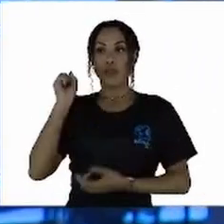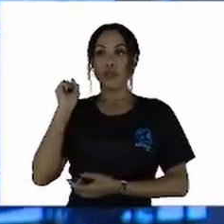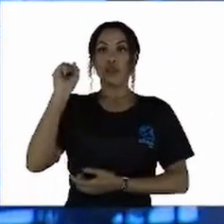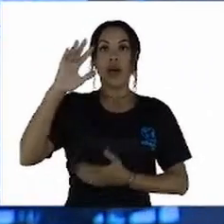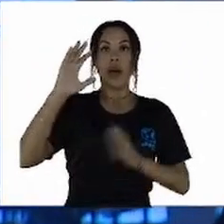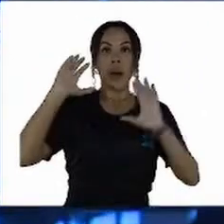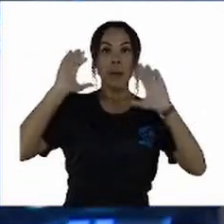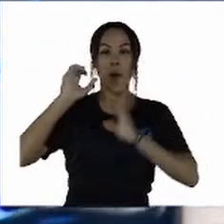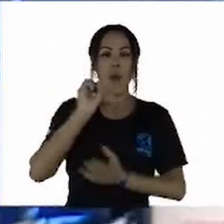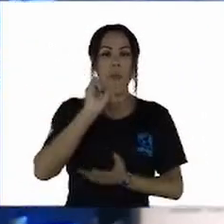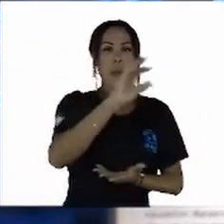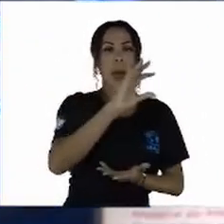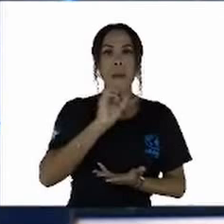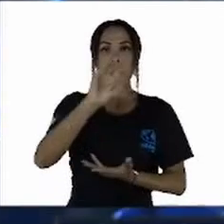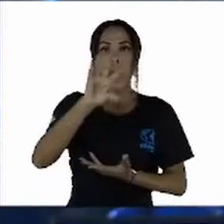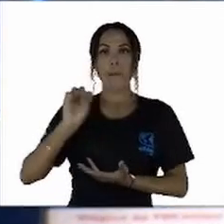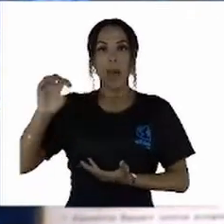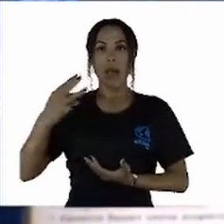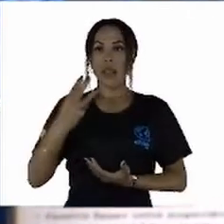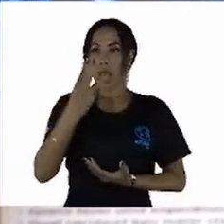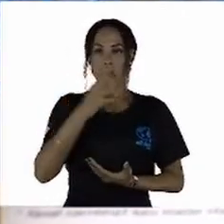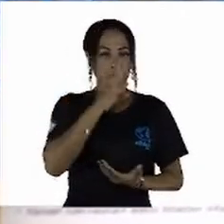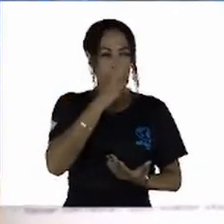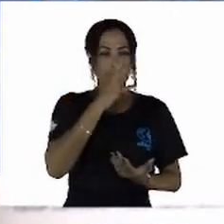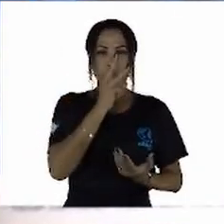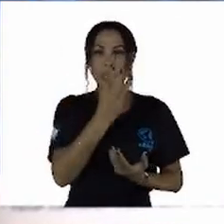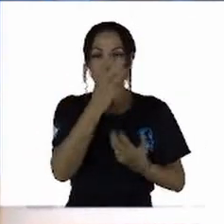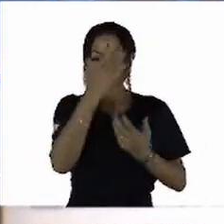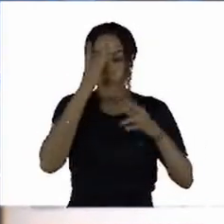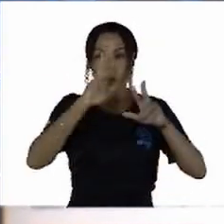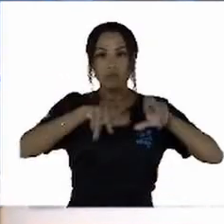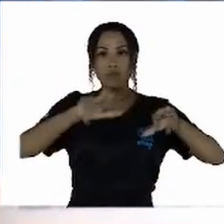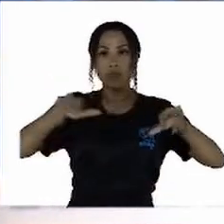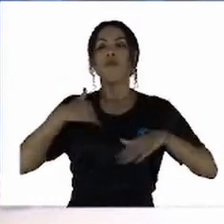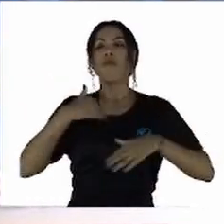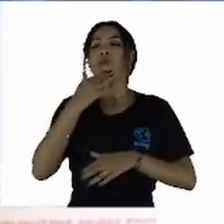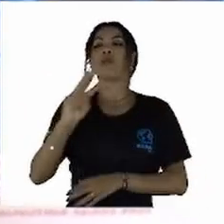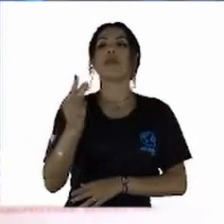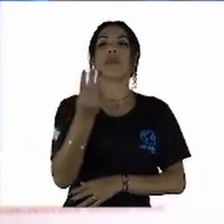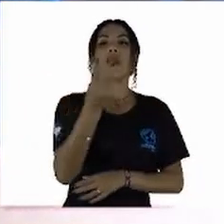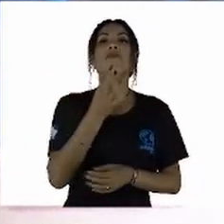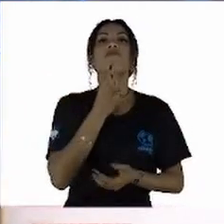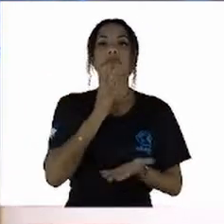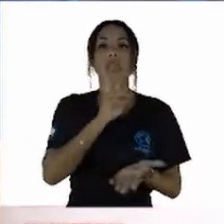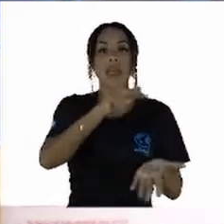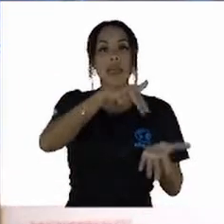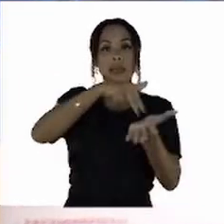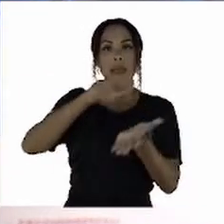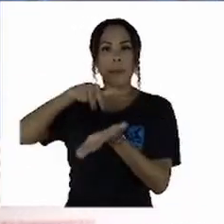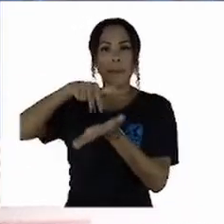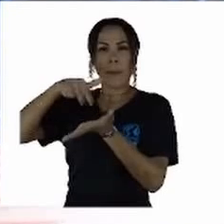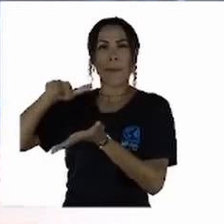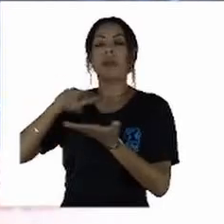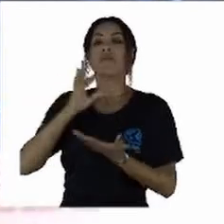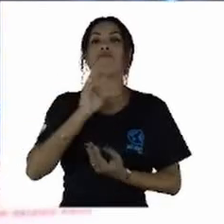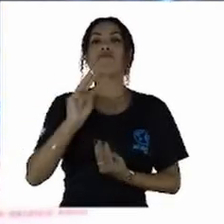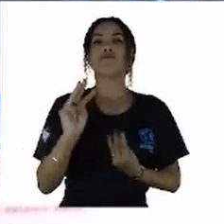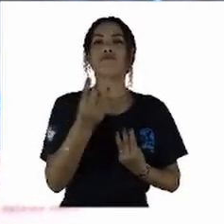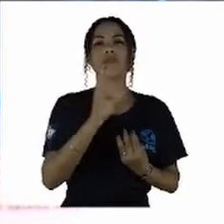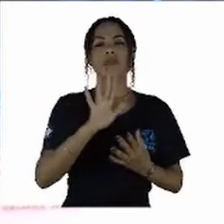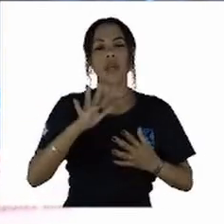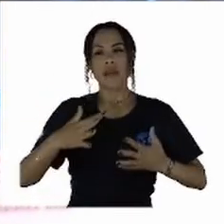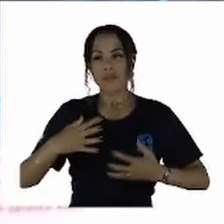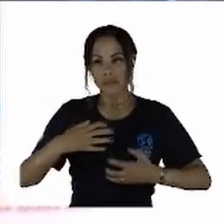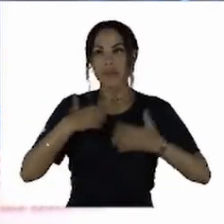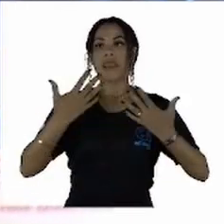bola 3 vezes aleatória e foi em 3 pessoas da plateia. Eu vou pedir que as pessoas fiquem de pé, quem respondeu. Só fique de pé, por favor. Sem má